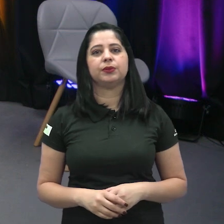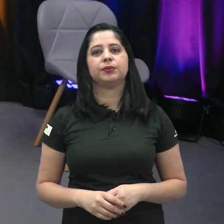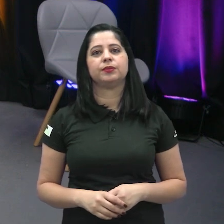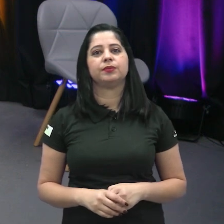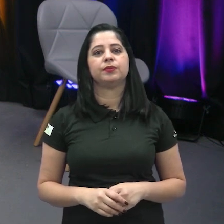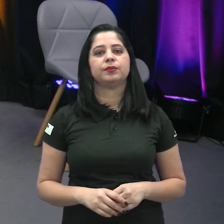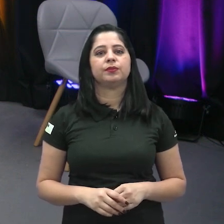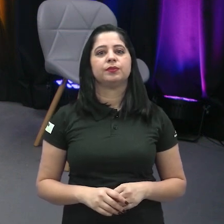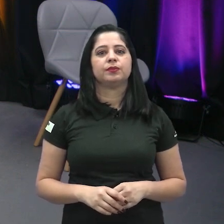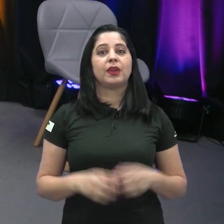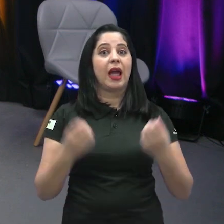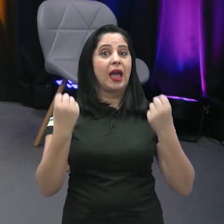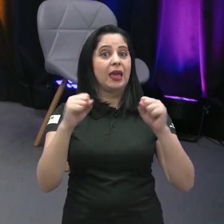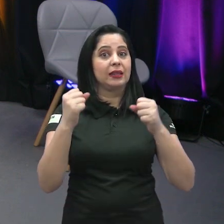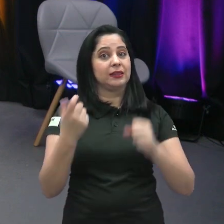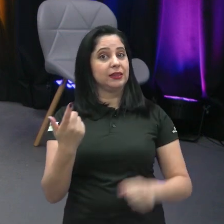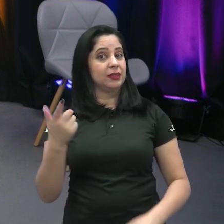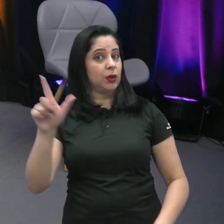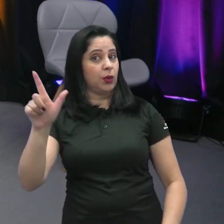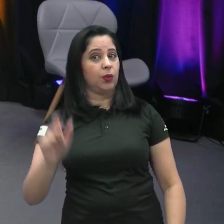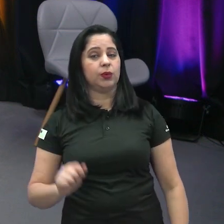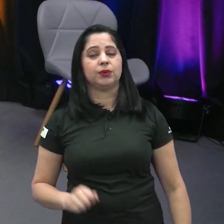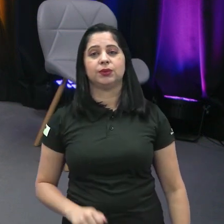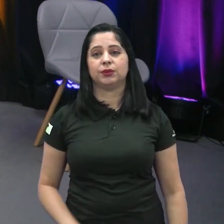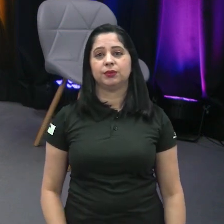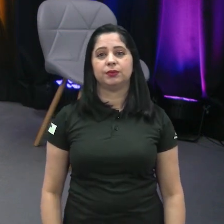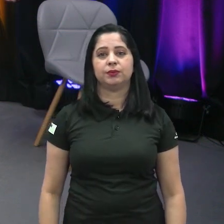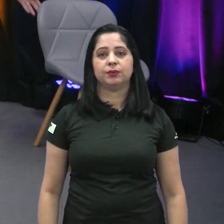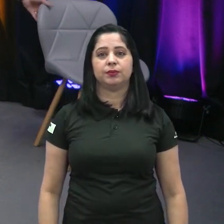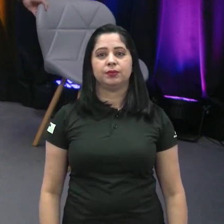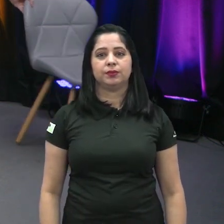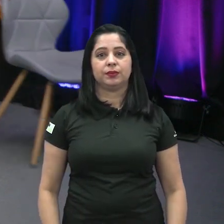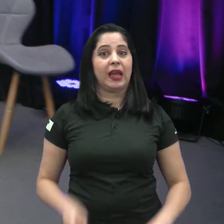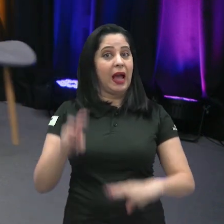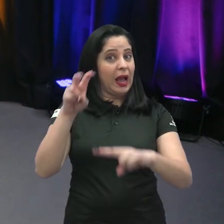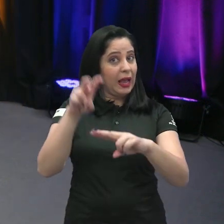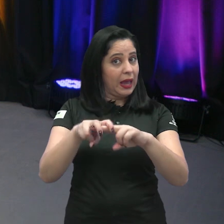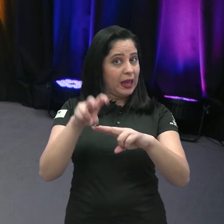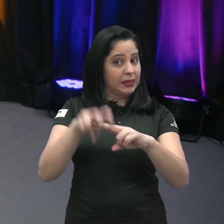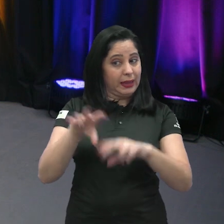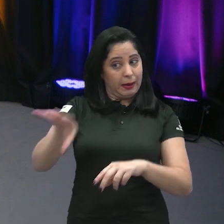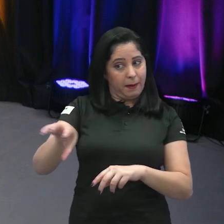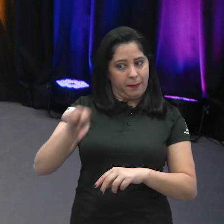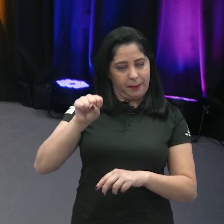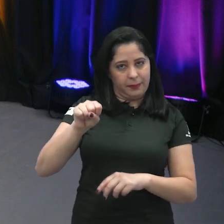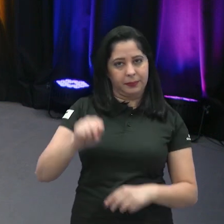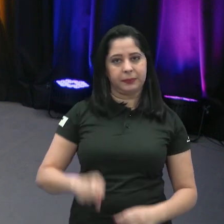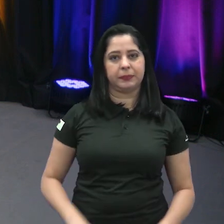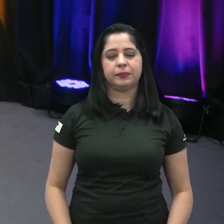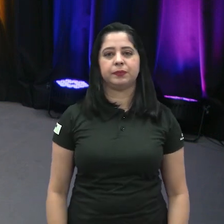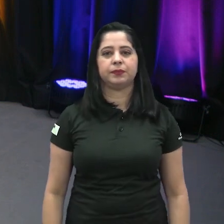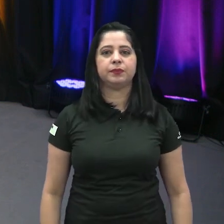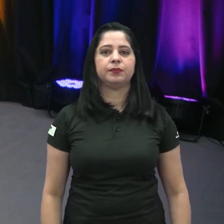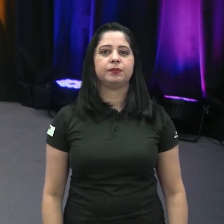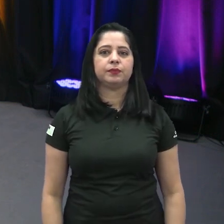beleza? Próximo exercício, nós vamos utilizar a cadeira,